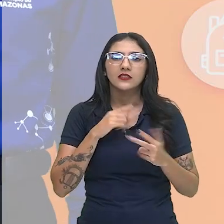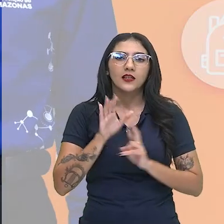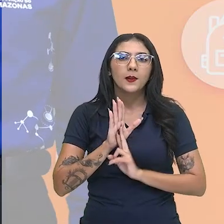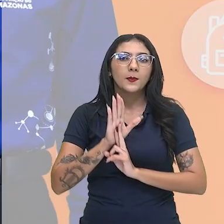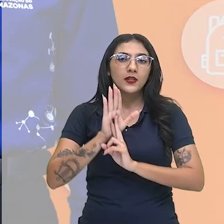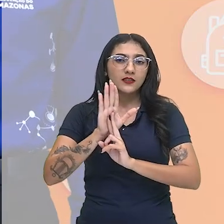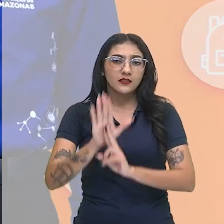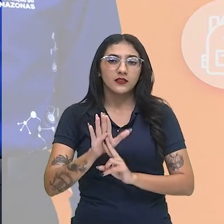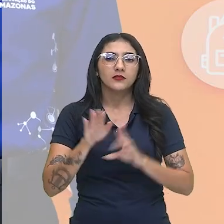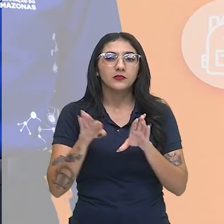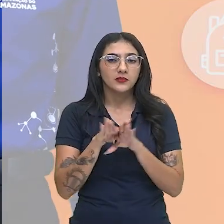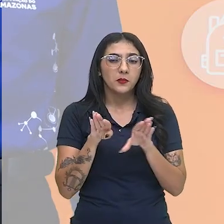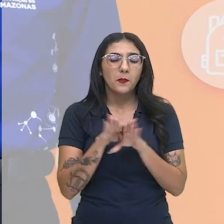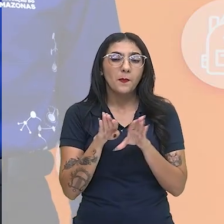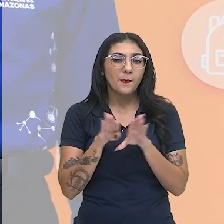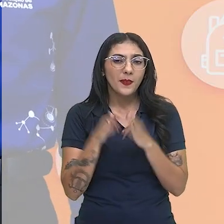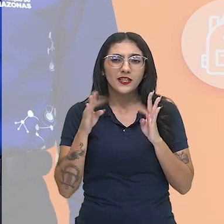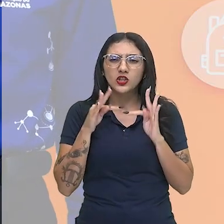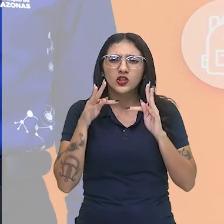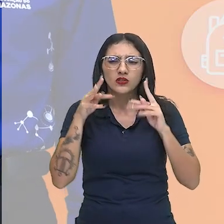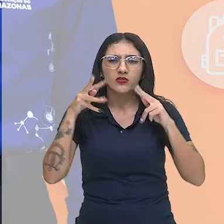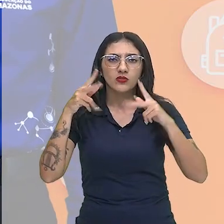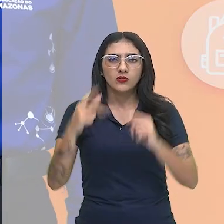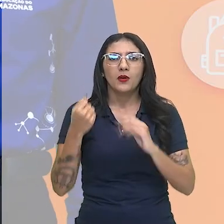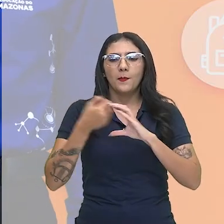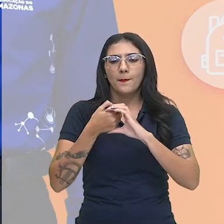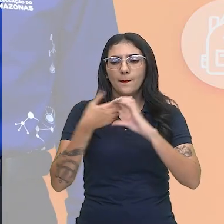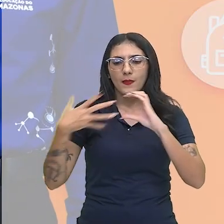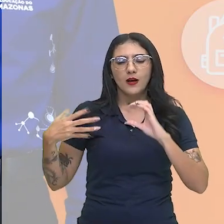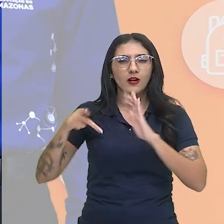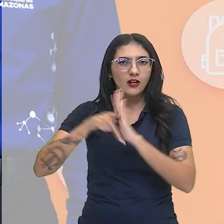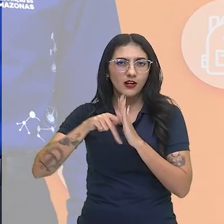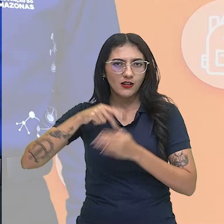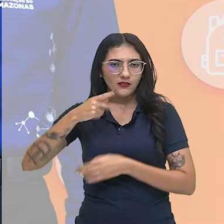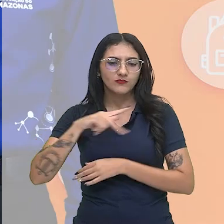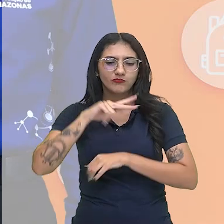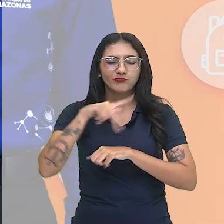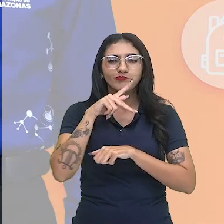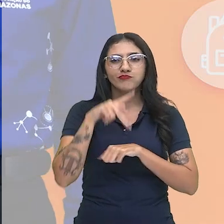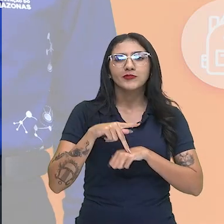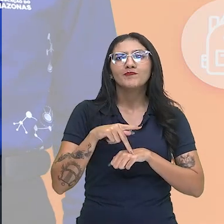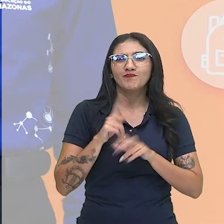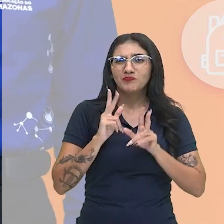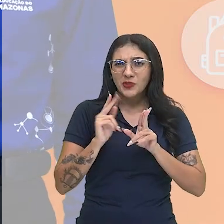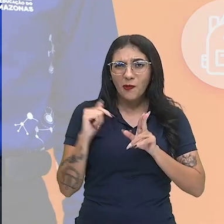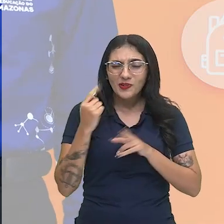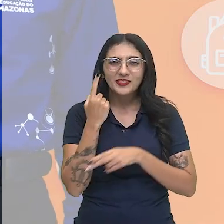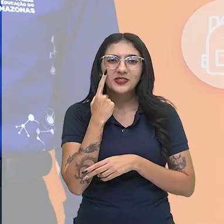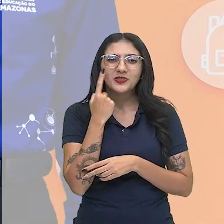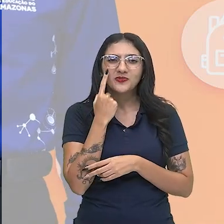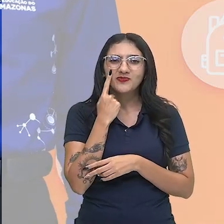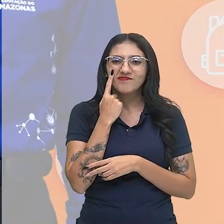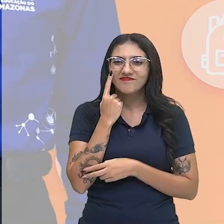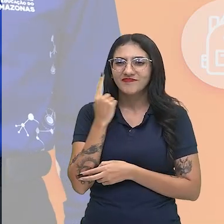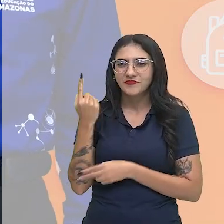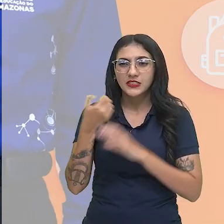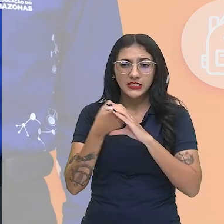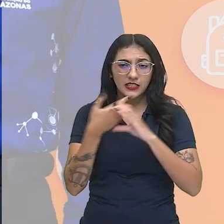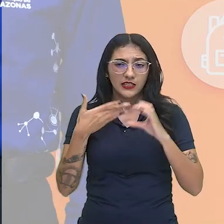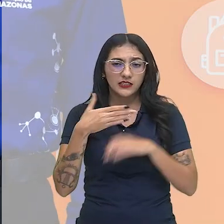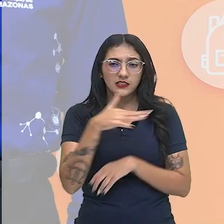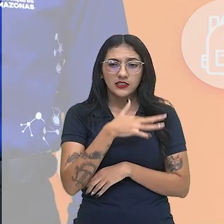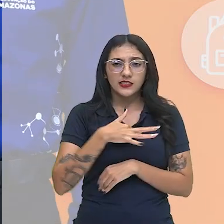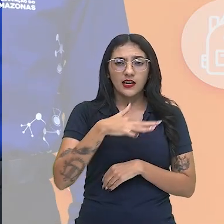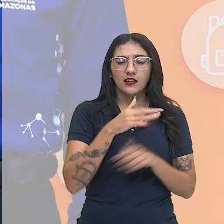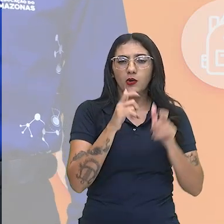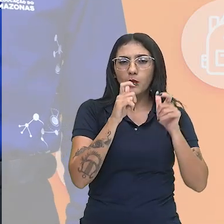que falam, sim, as características do nosso país, como nós vimos agora na demografia, na saúde